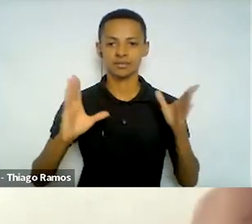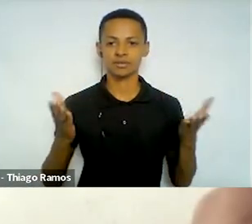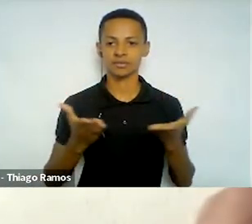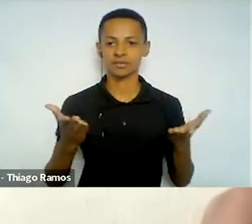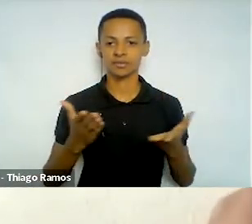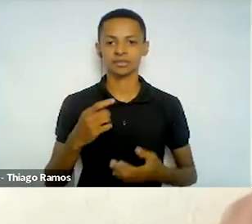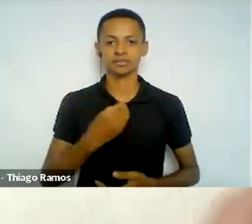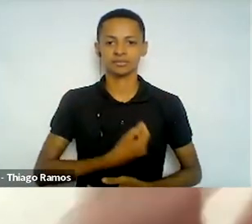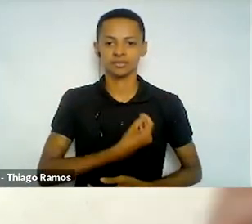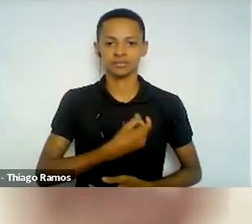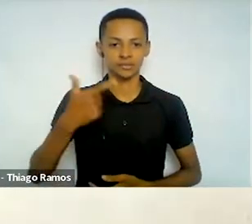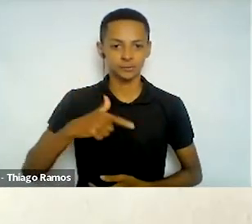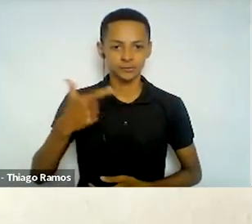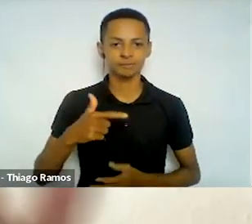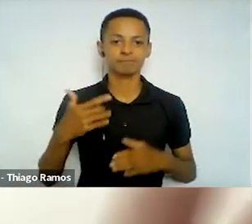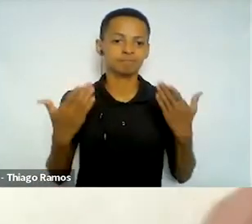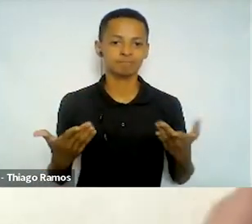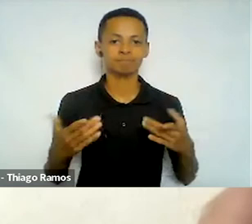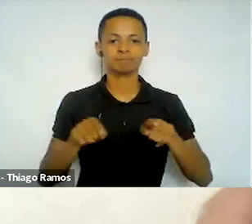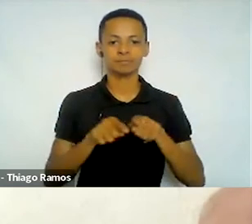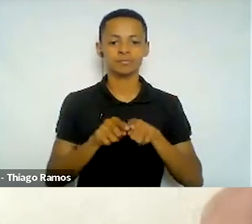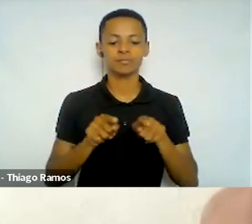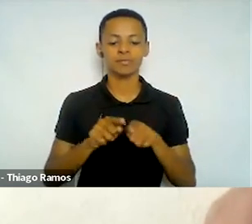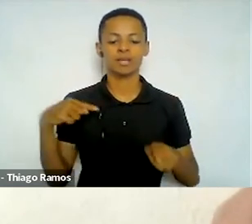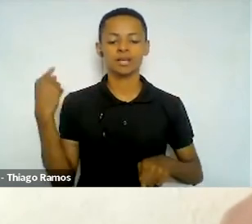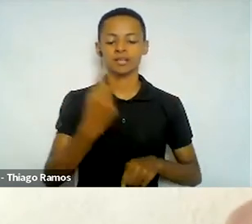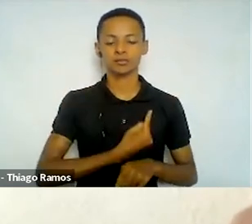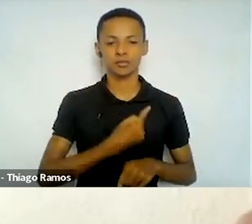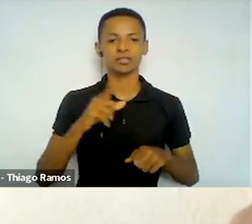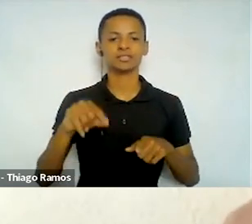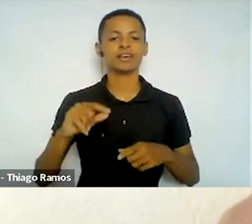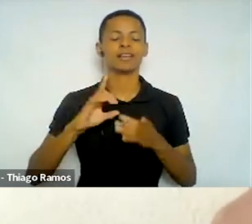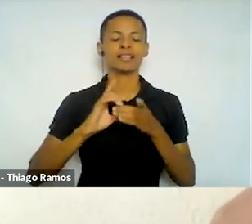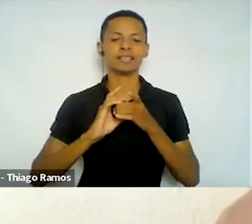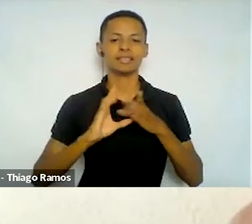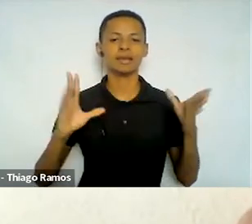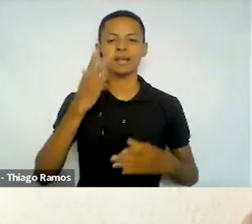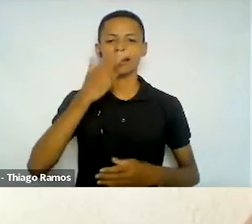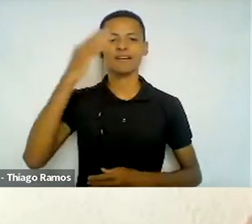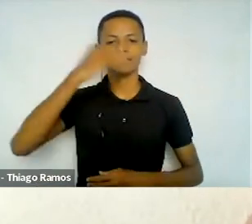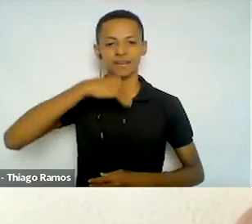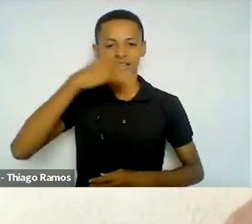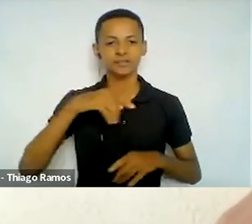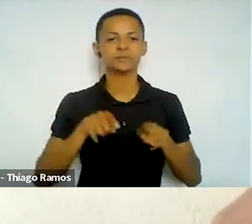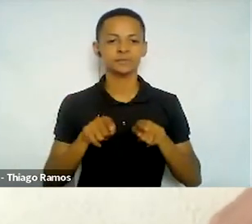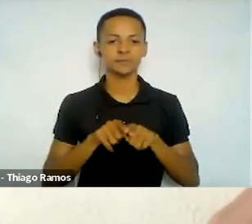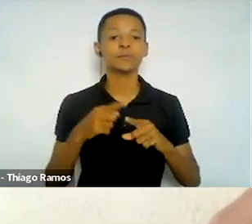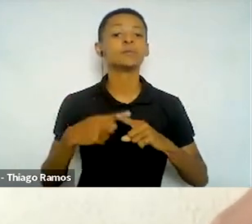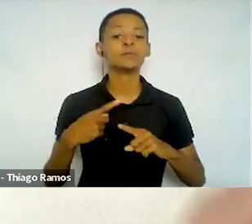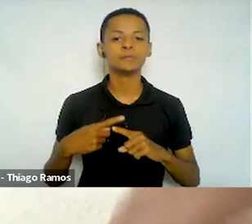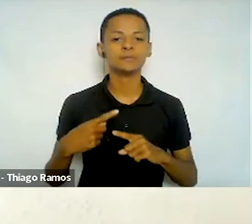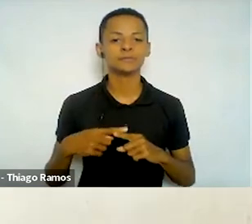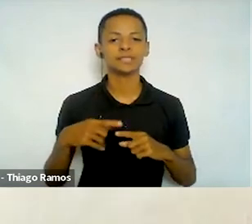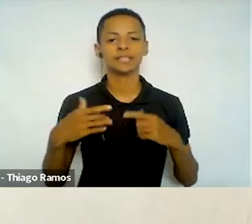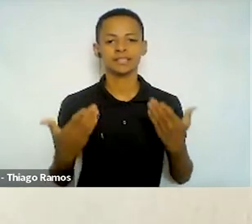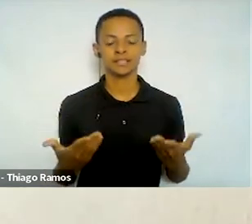né? Mas o quanto a nossa dita democracia, ela é frágil também, né? Porque